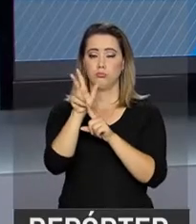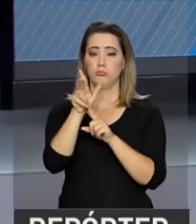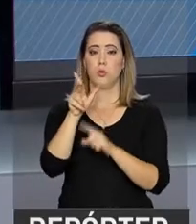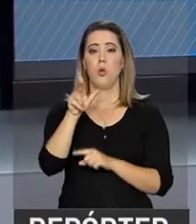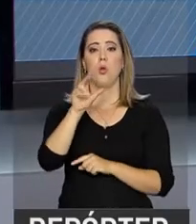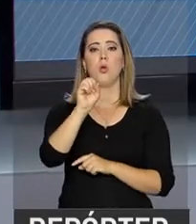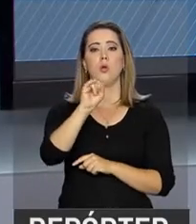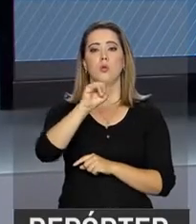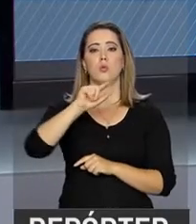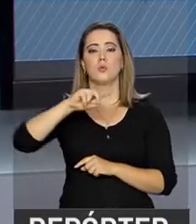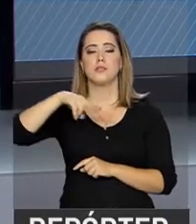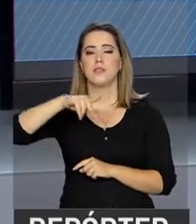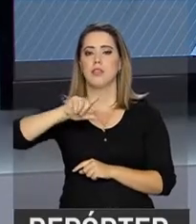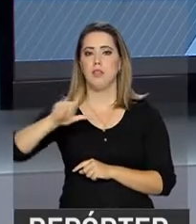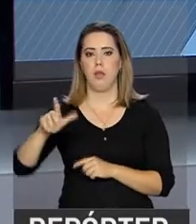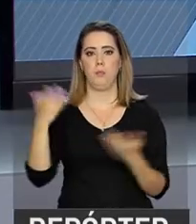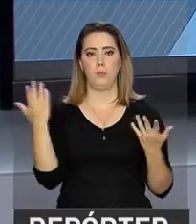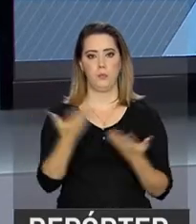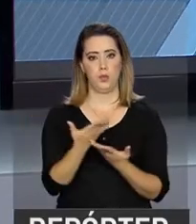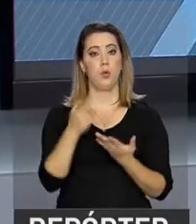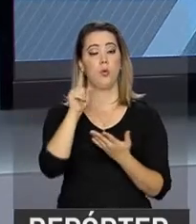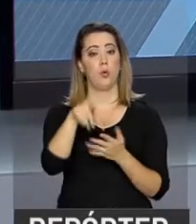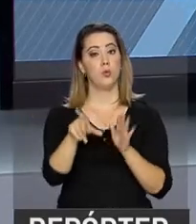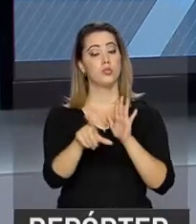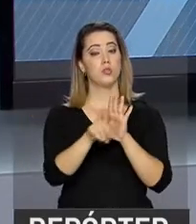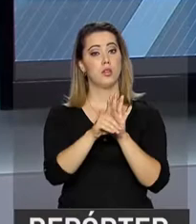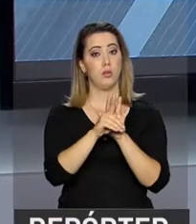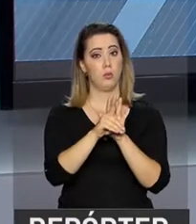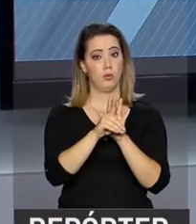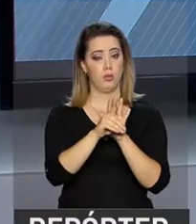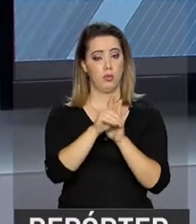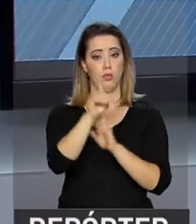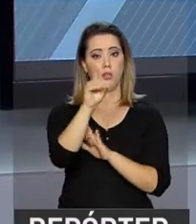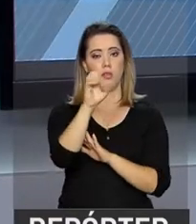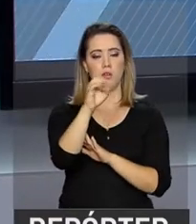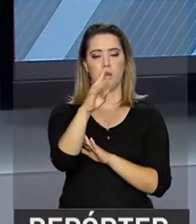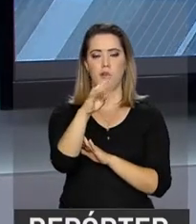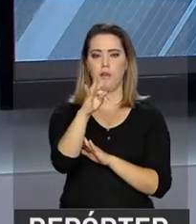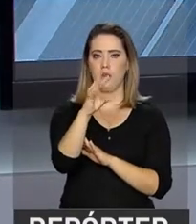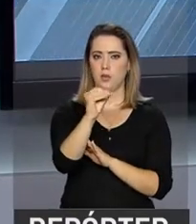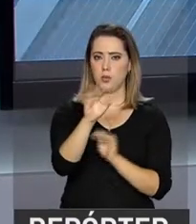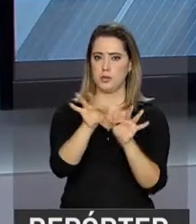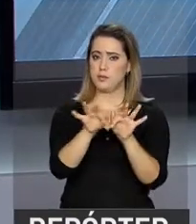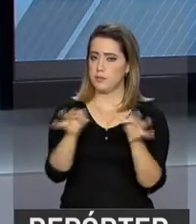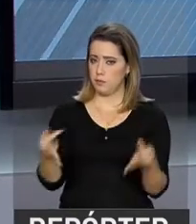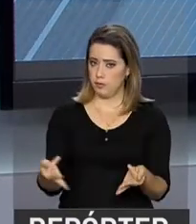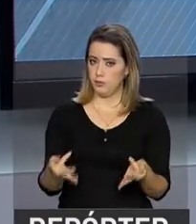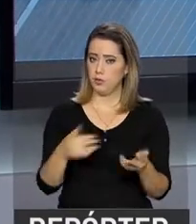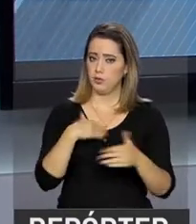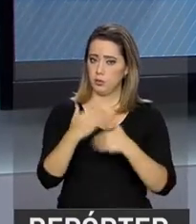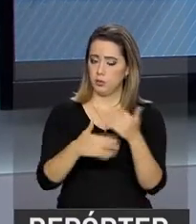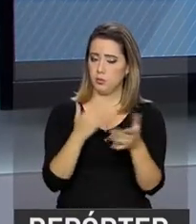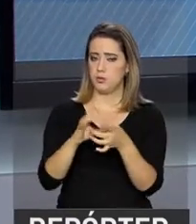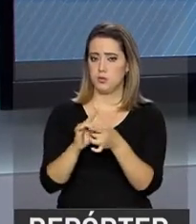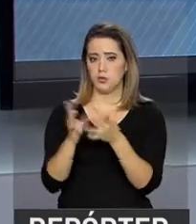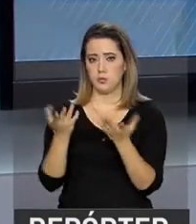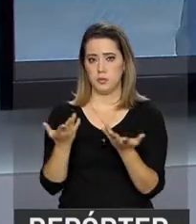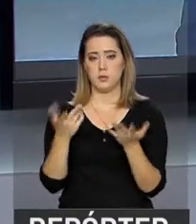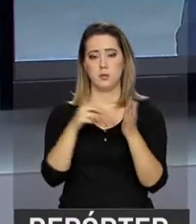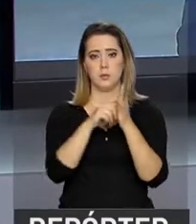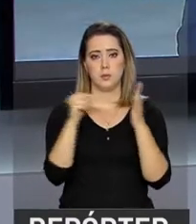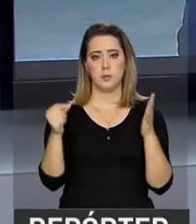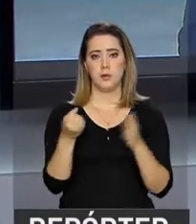decreto publicado hoje vai desburocratizar o processo de concessão o repórter paulo la sálvia está no palácio do planalto explica